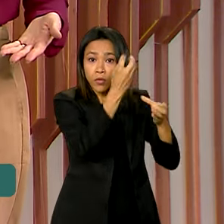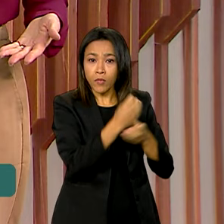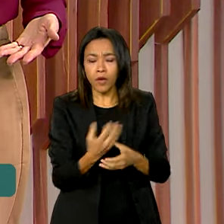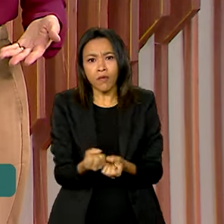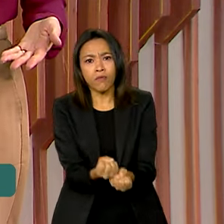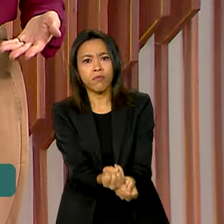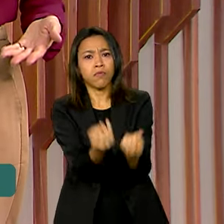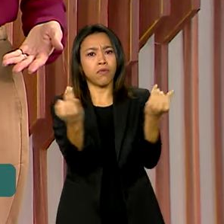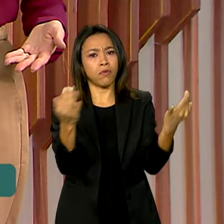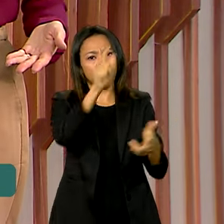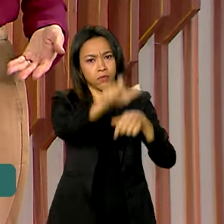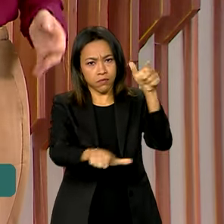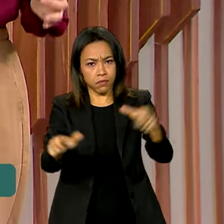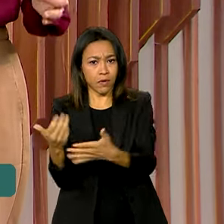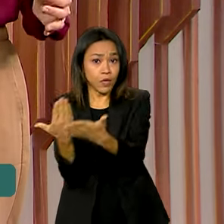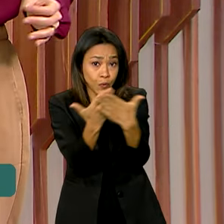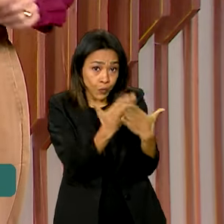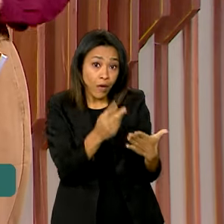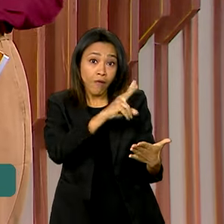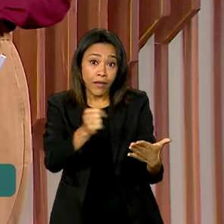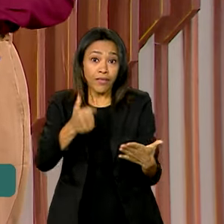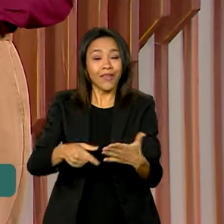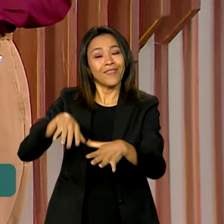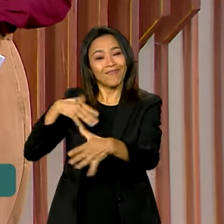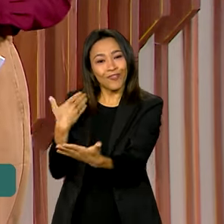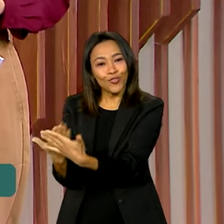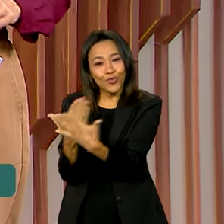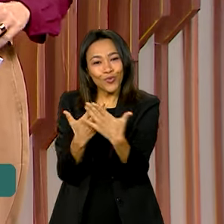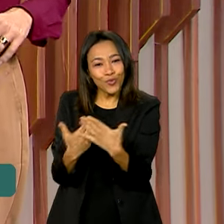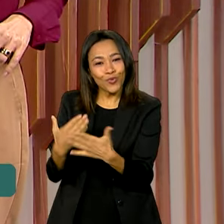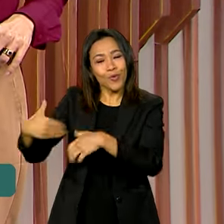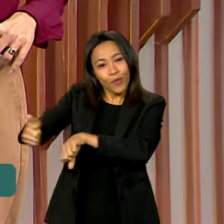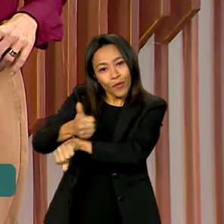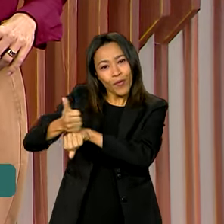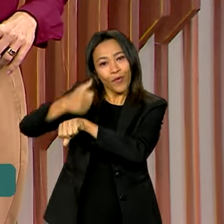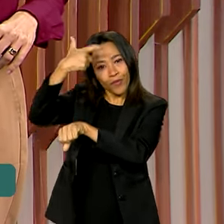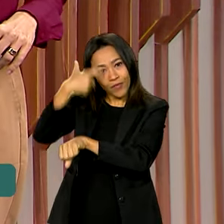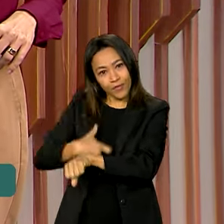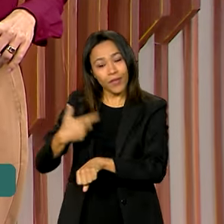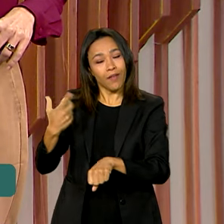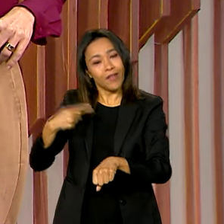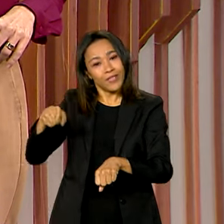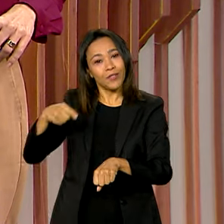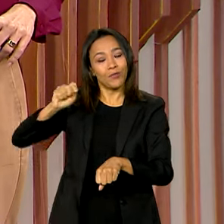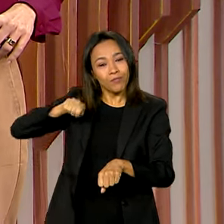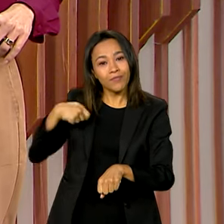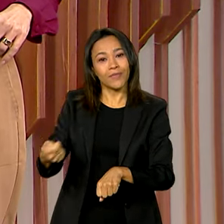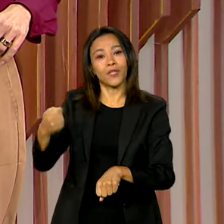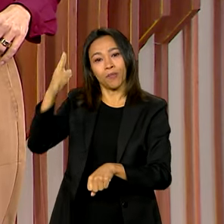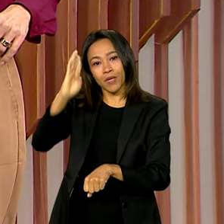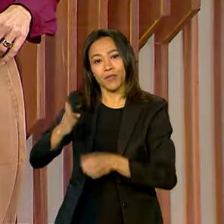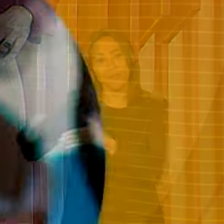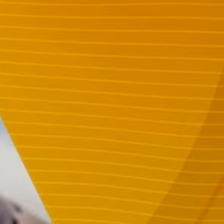a oportunidade de se qualificar e ter uma profissão. Uma prova de que o Brasil está no rumo certo.